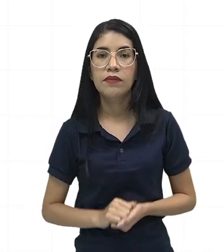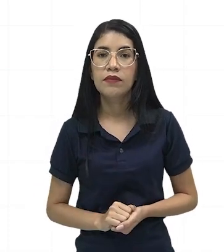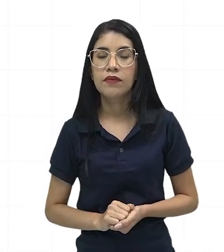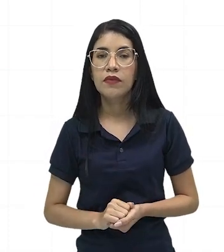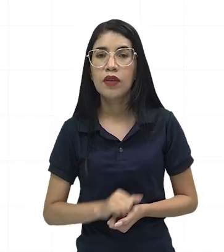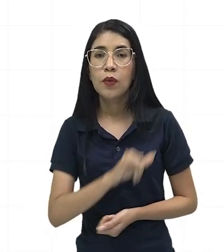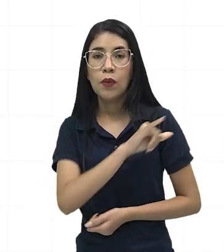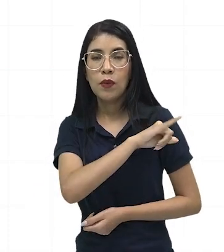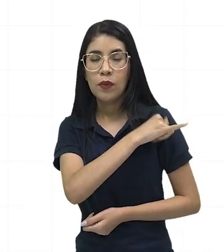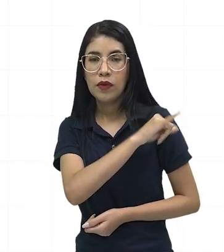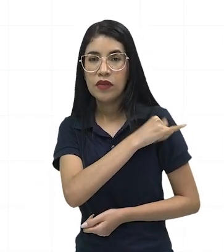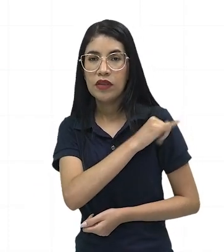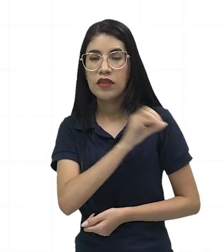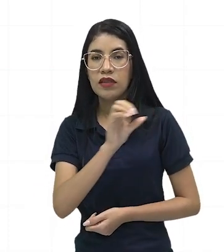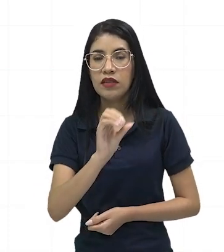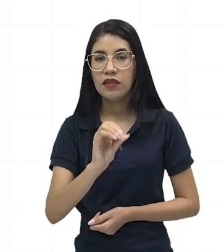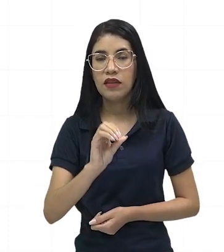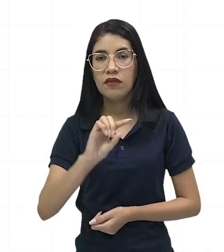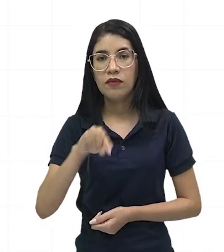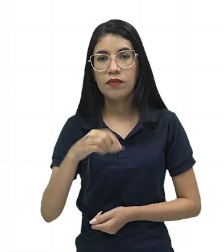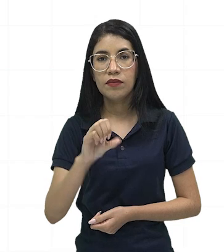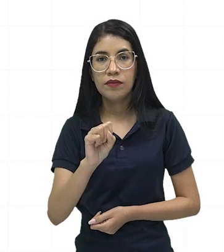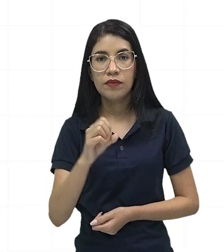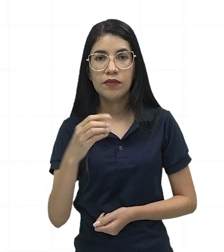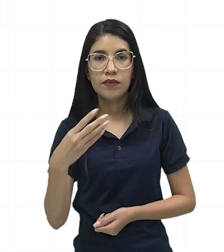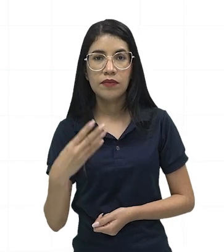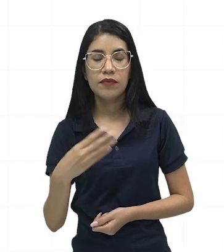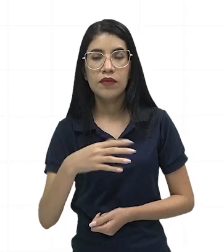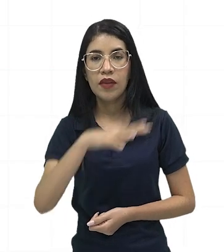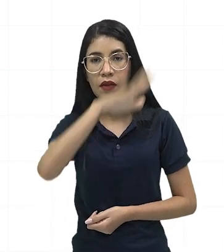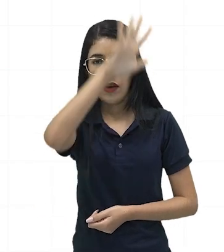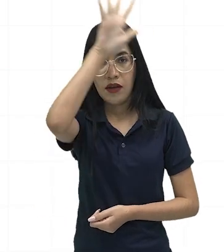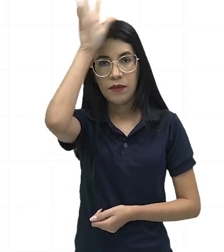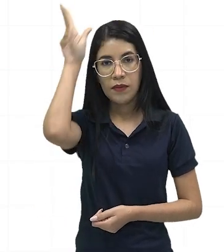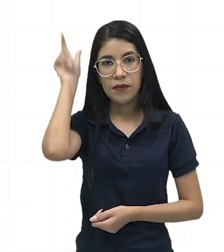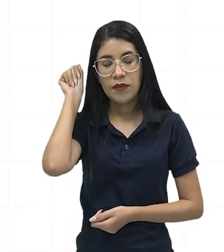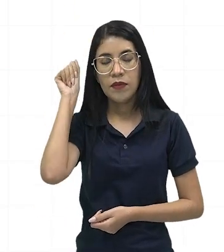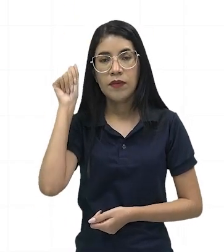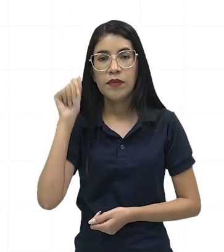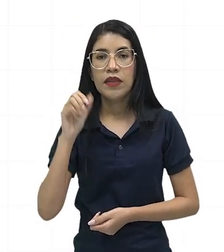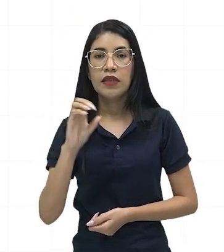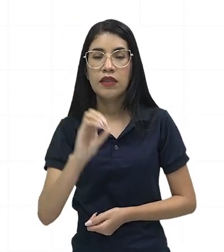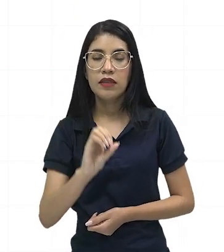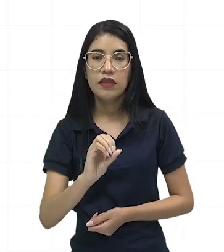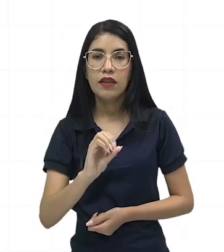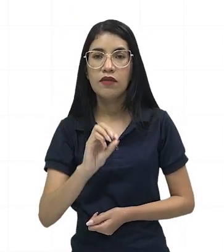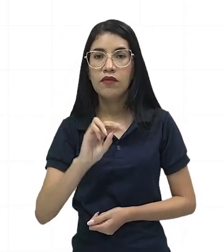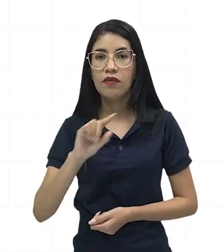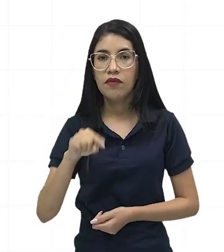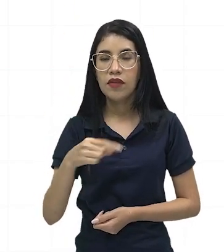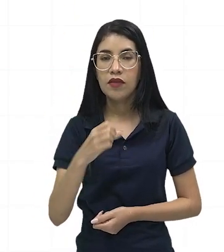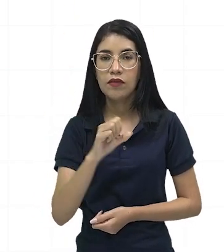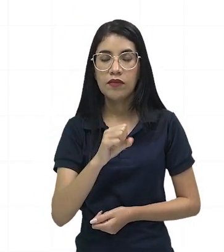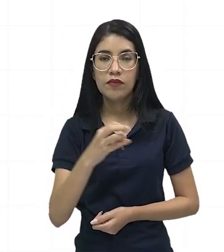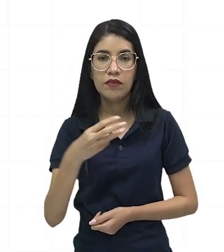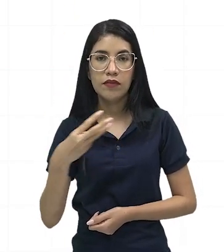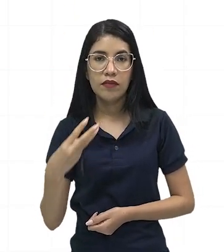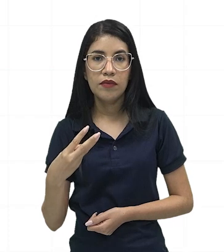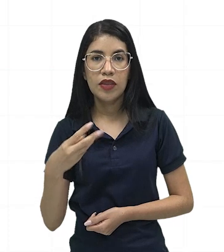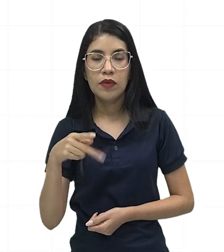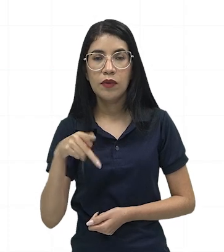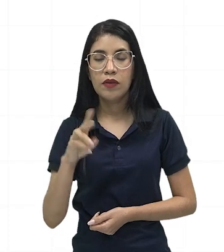Rio de Janeiro, 0,84. No Amazonas, a gente tem aí 0,83